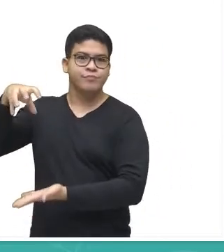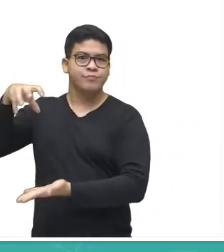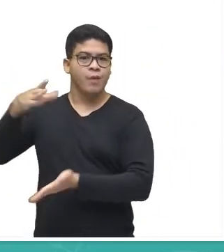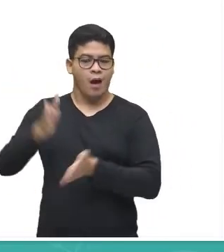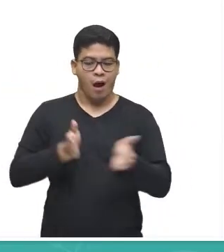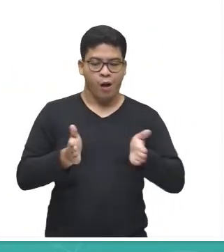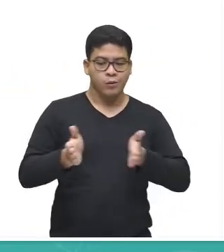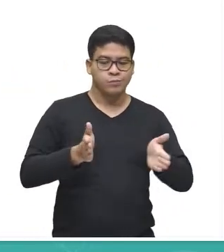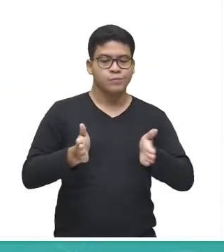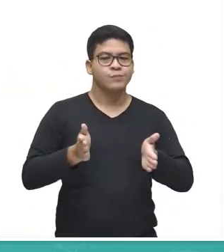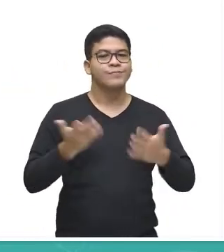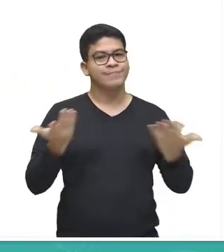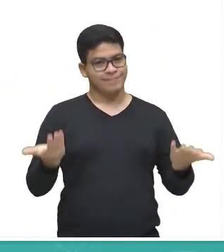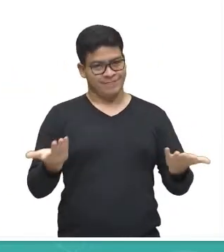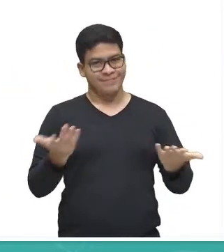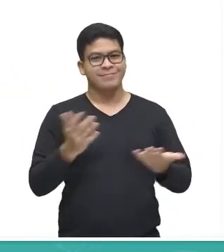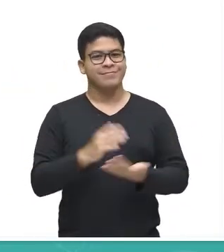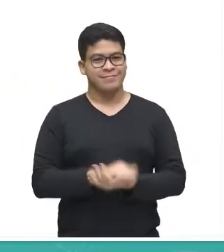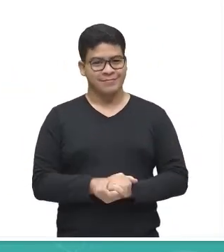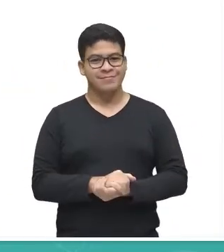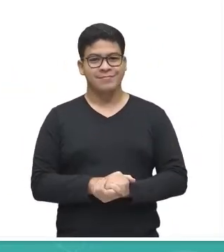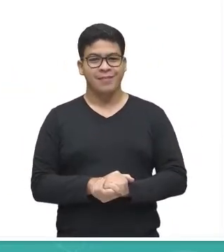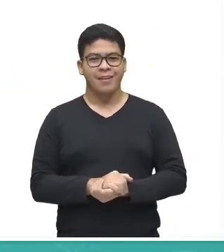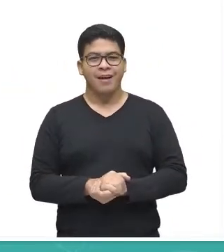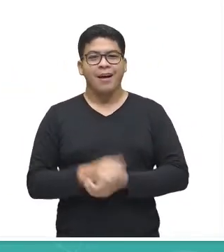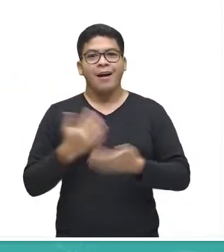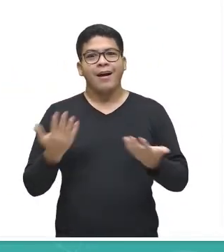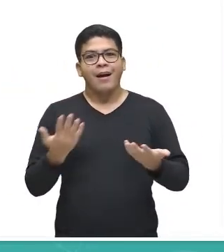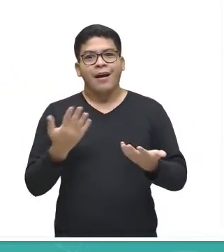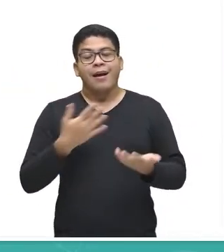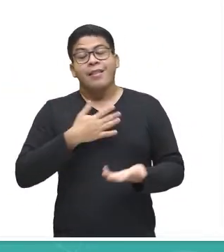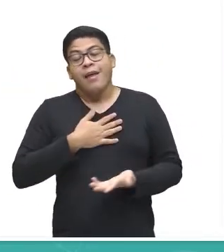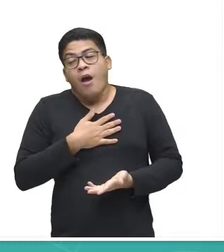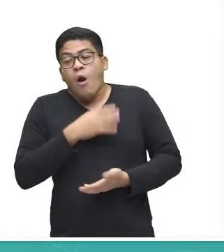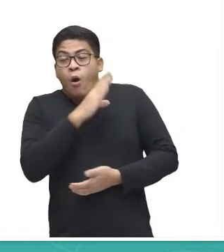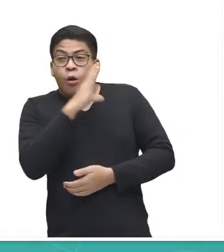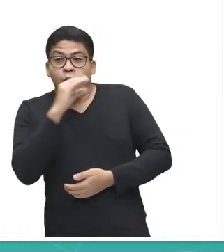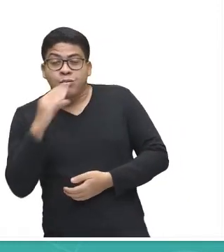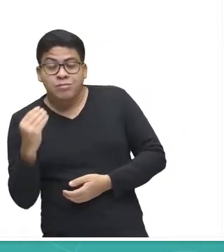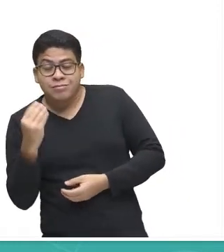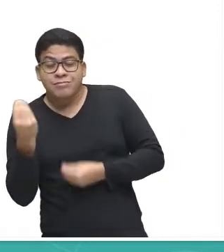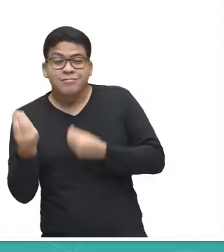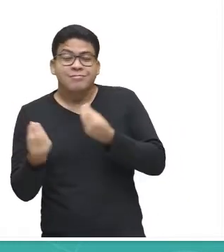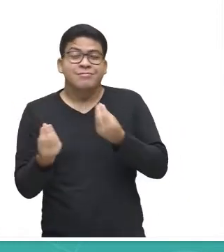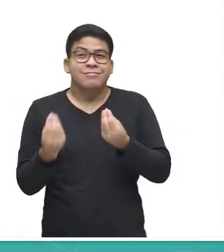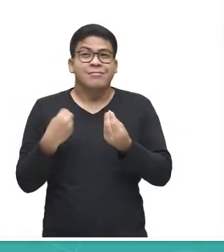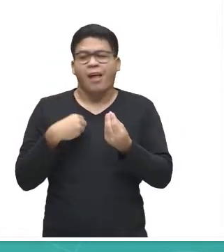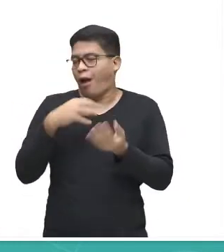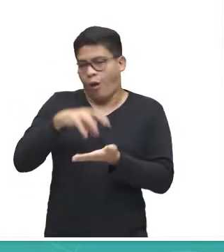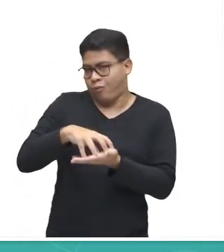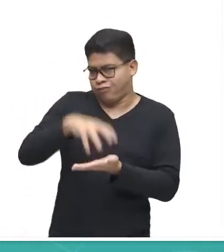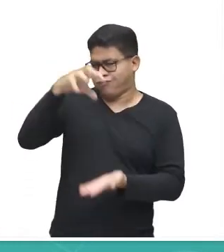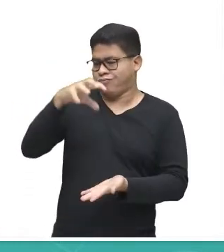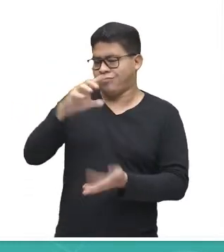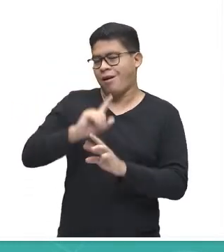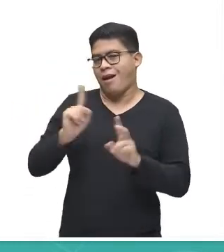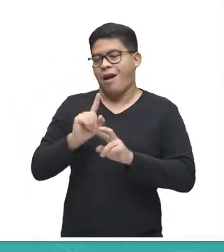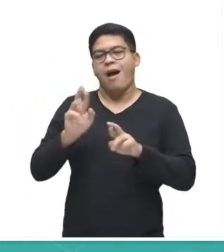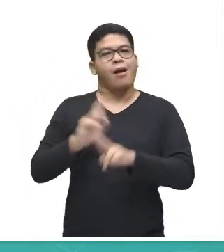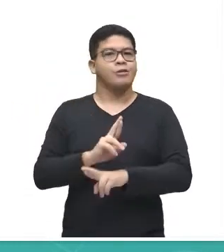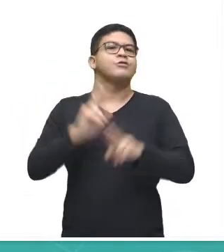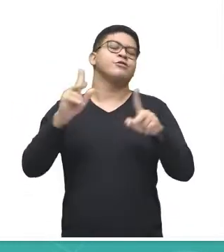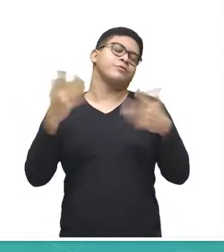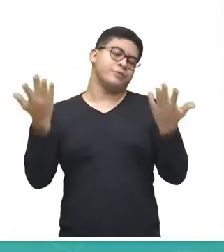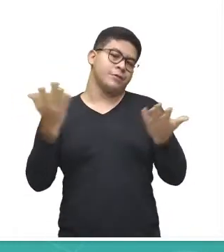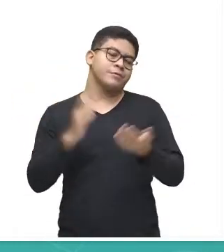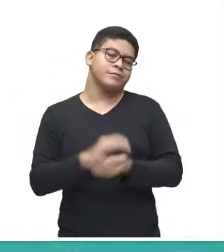adulta. Complicado porque nem eu sou mais criança e ainda também não sou adulto, Muito bem,